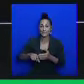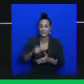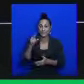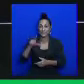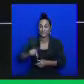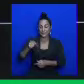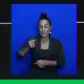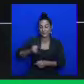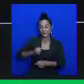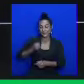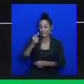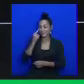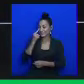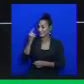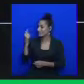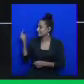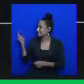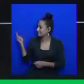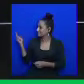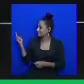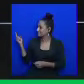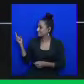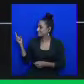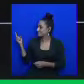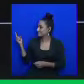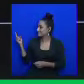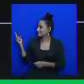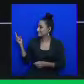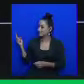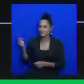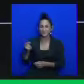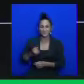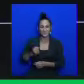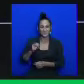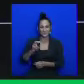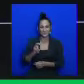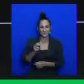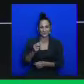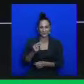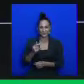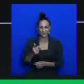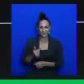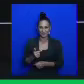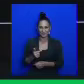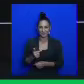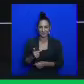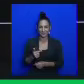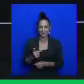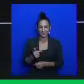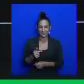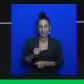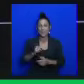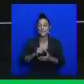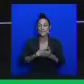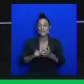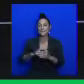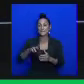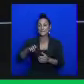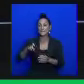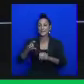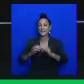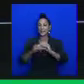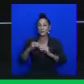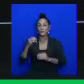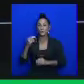Primeira bola sorteada, vem chegando, bola sorteada 52, número 52, Mega Sena,